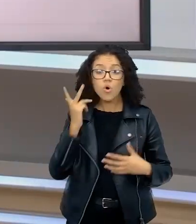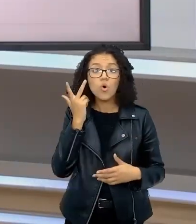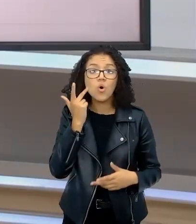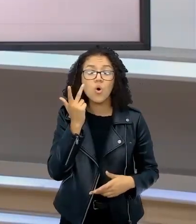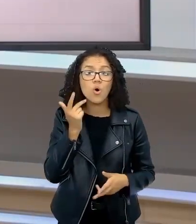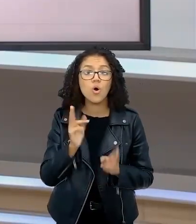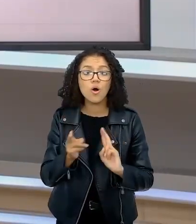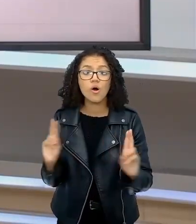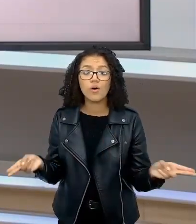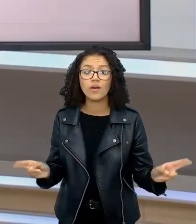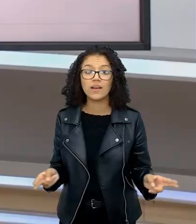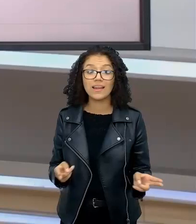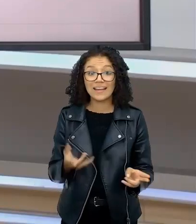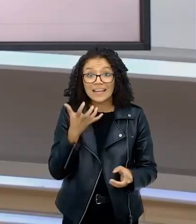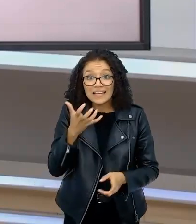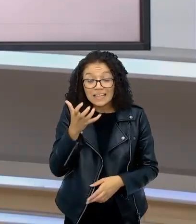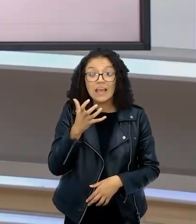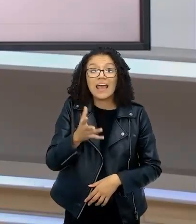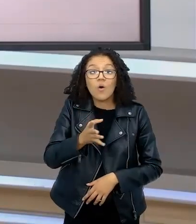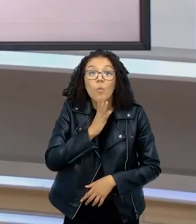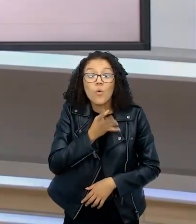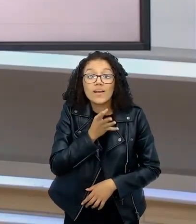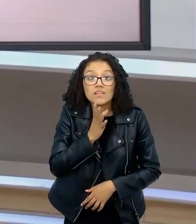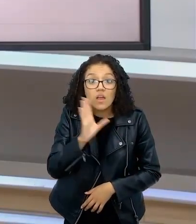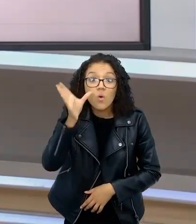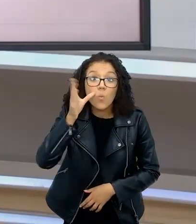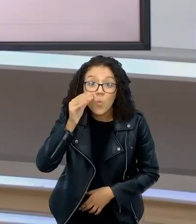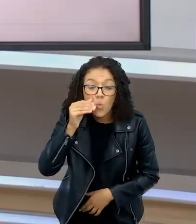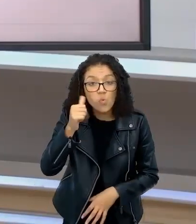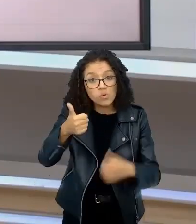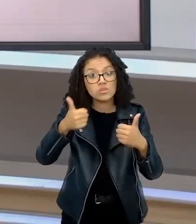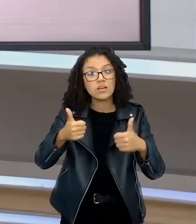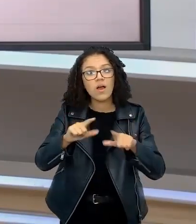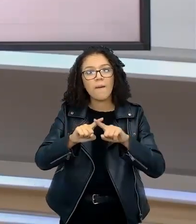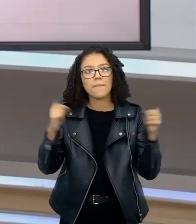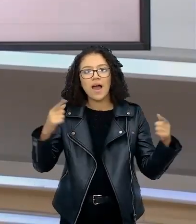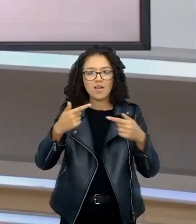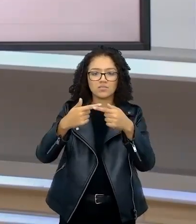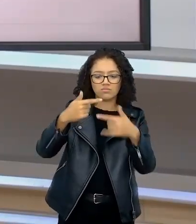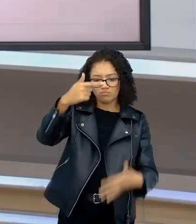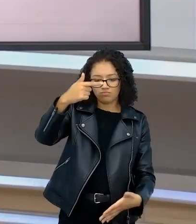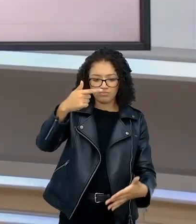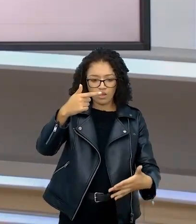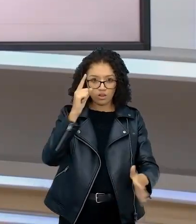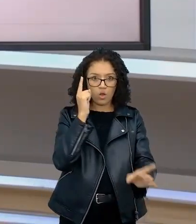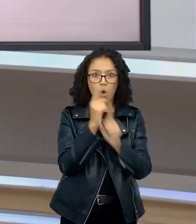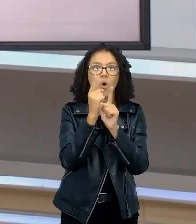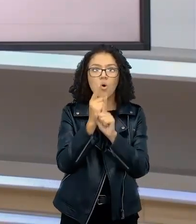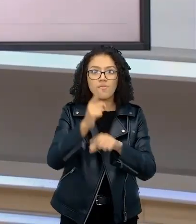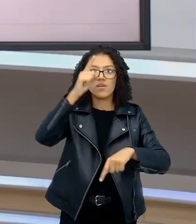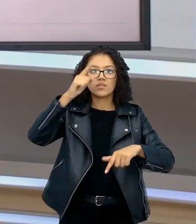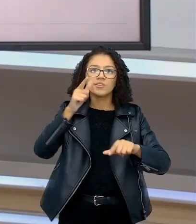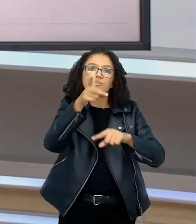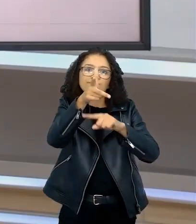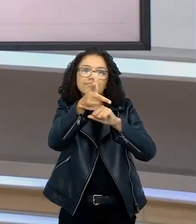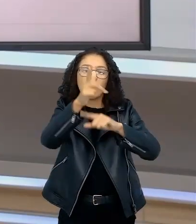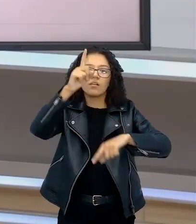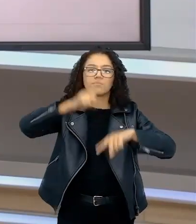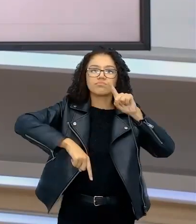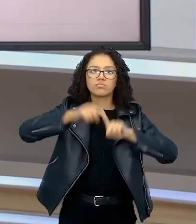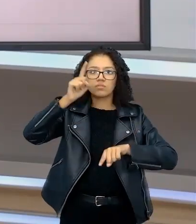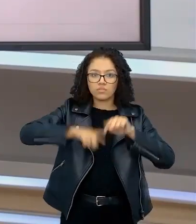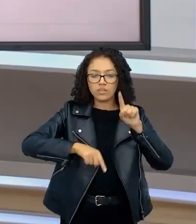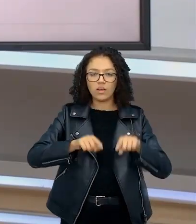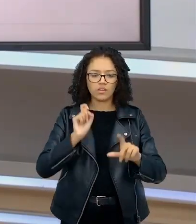mundo, esse menino queria conhecer o que é o corpo humano. E aí o que aparece para ele é um vídeo pornográfico. E aí ele clica